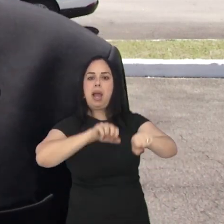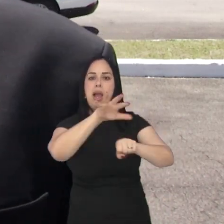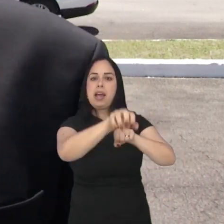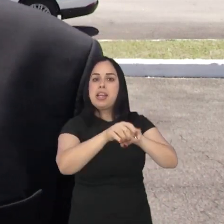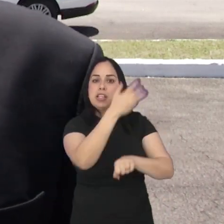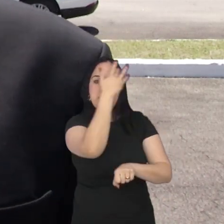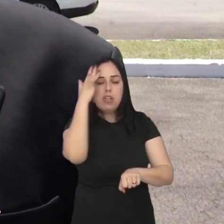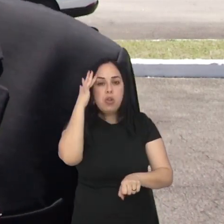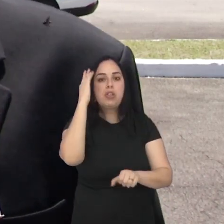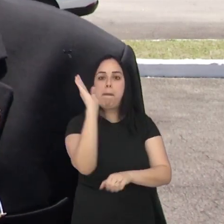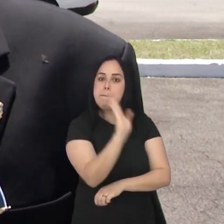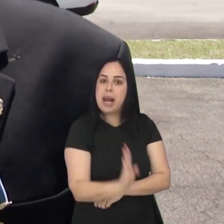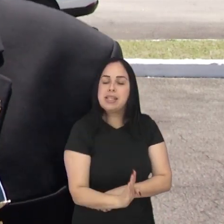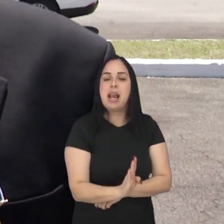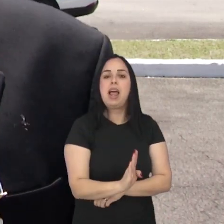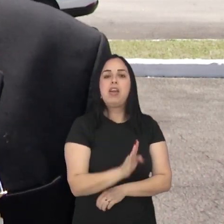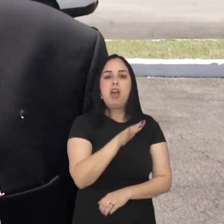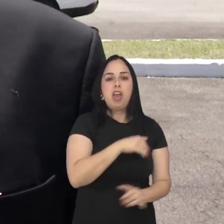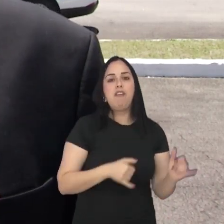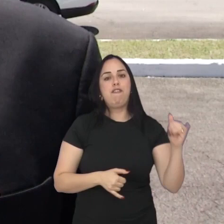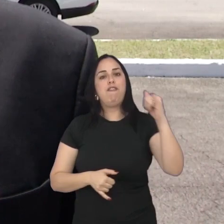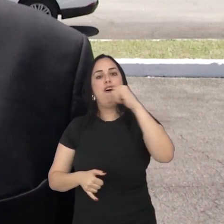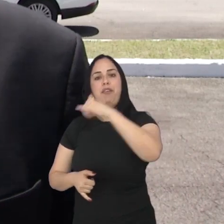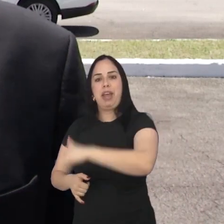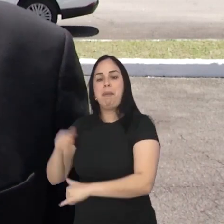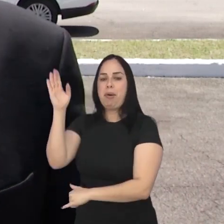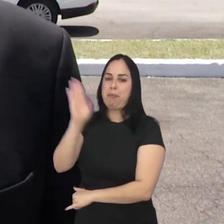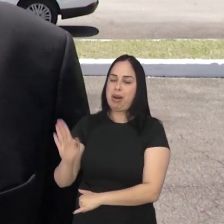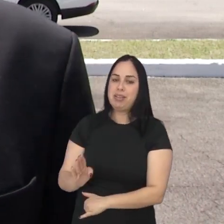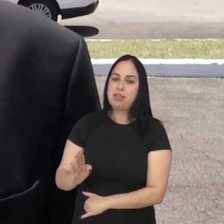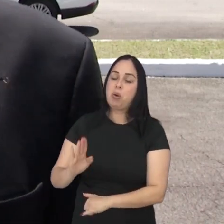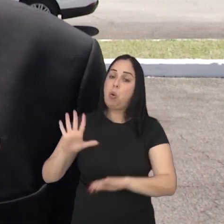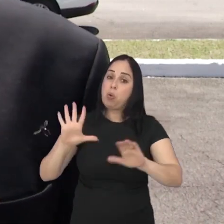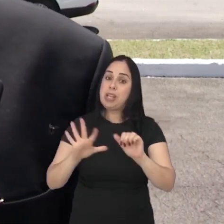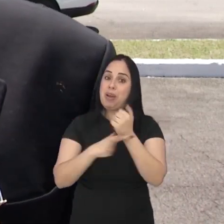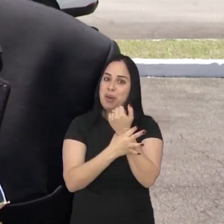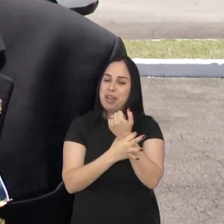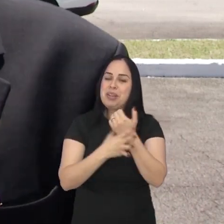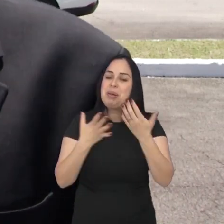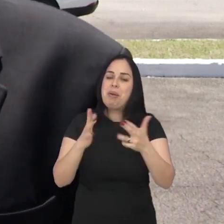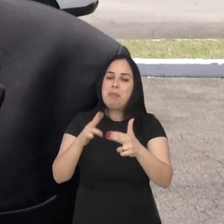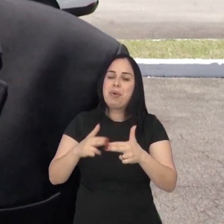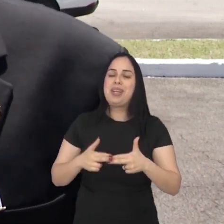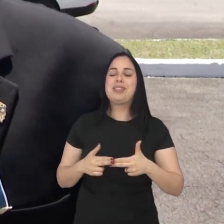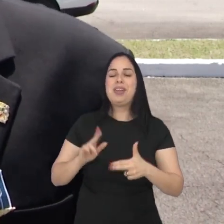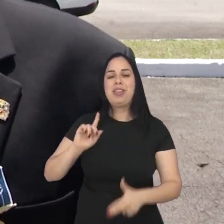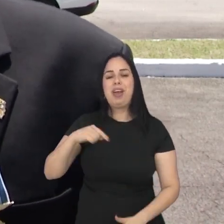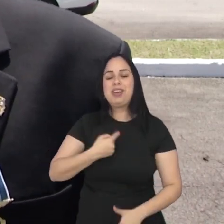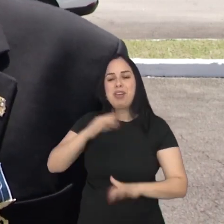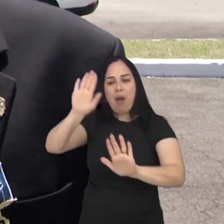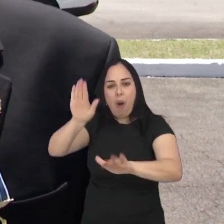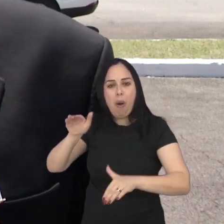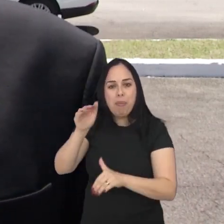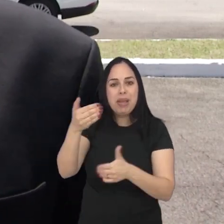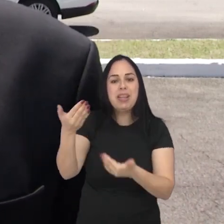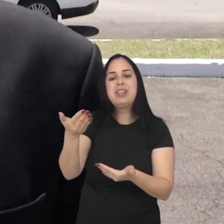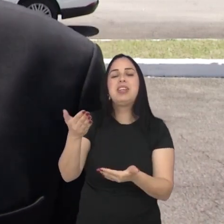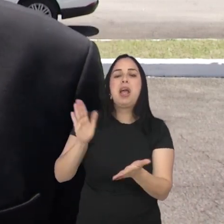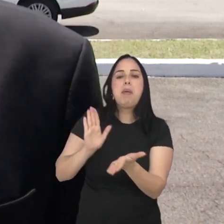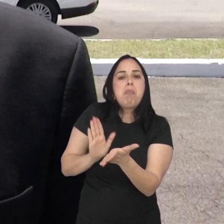chegar para poder repatriar lá, irmãos nossos brasileiros e trazer com segurança para o nosso país. Então, nada mais que também nós